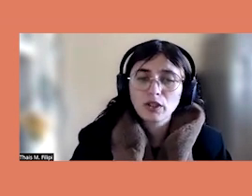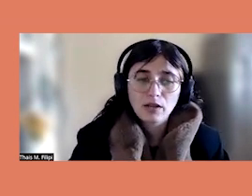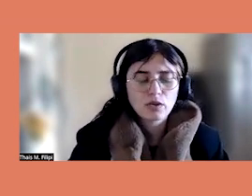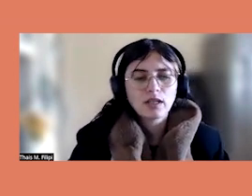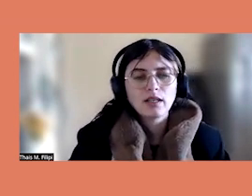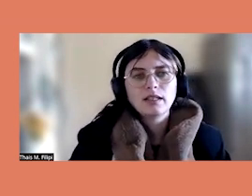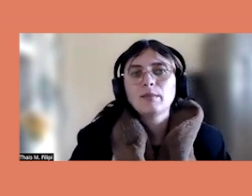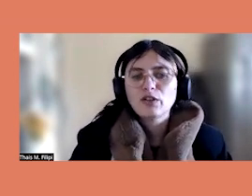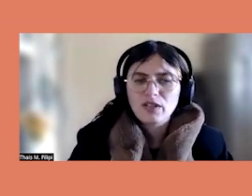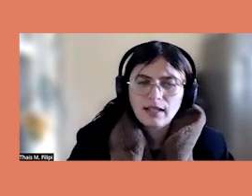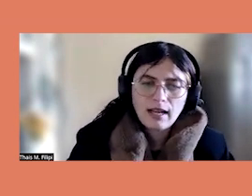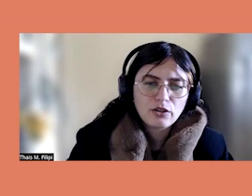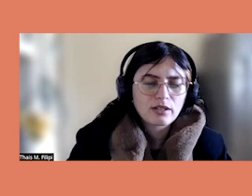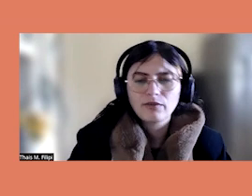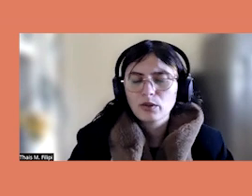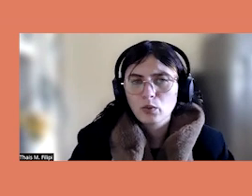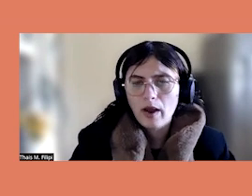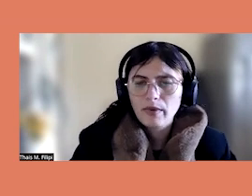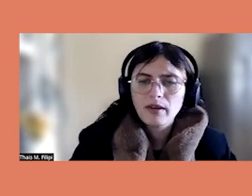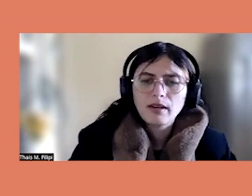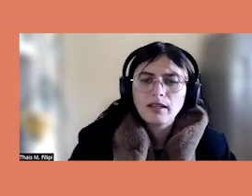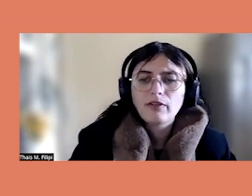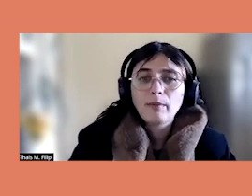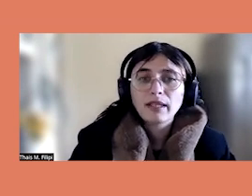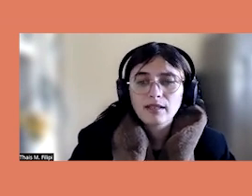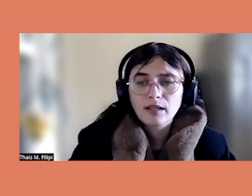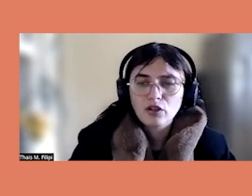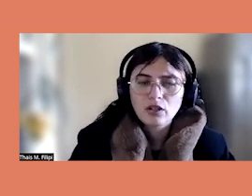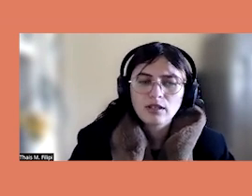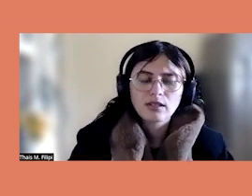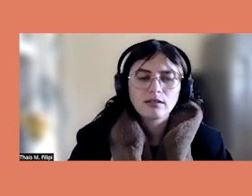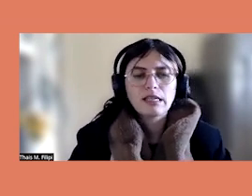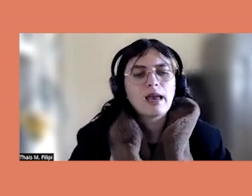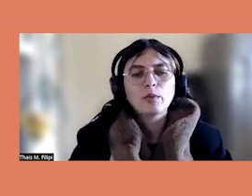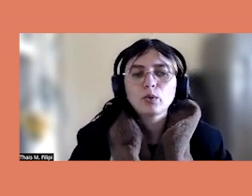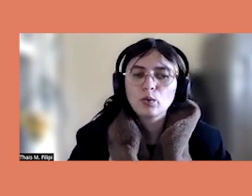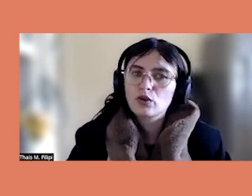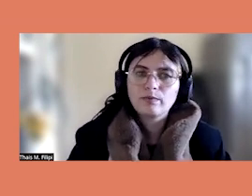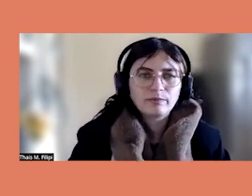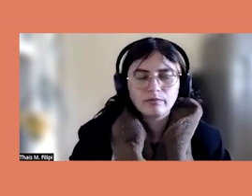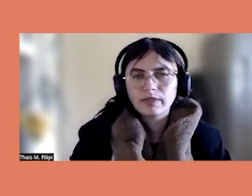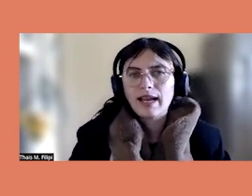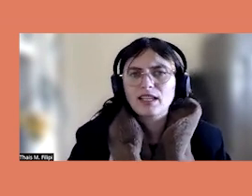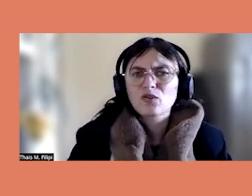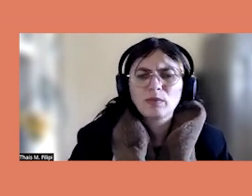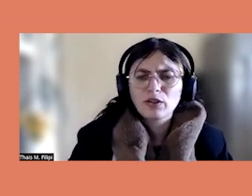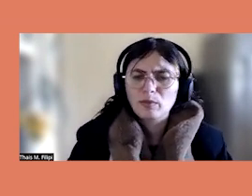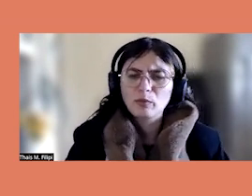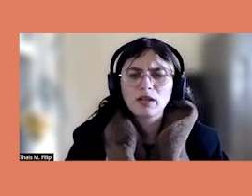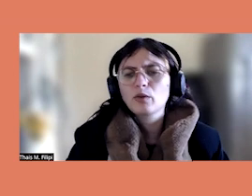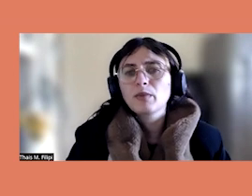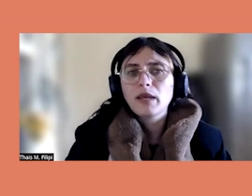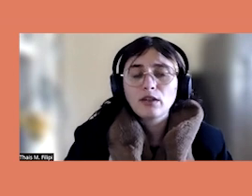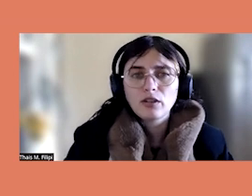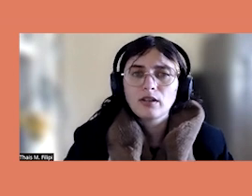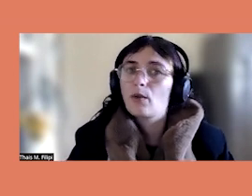bancos de dados, imagens de satélite, serviços web e ferramentas estatísticas, e é muito útil, né, em áreas como planejamento